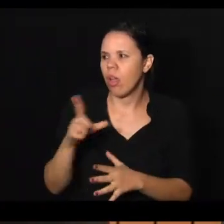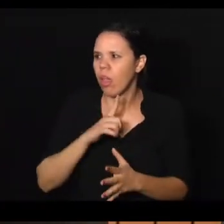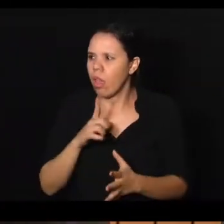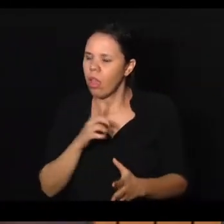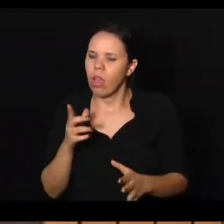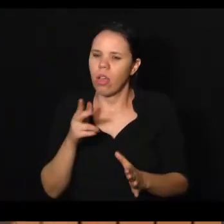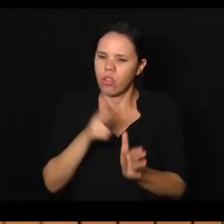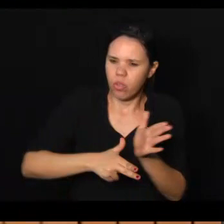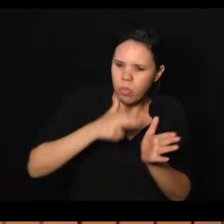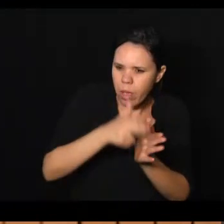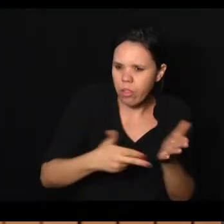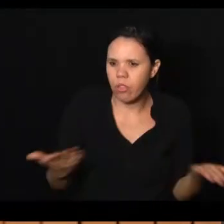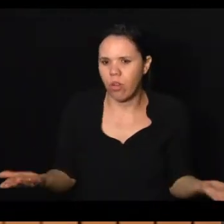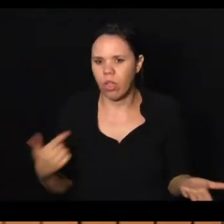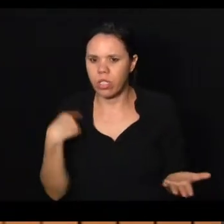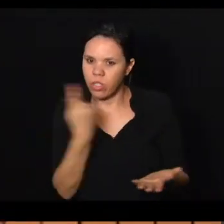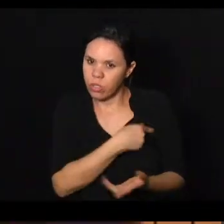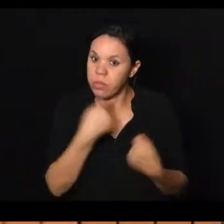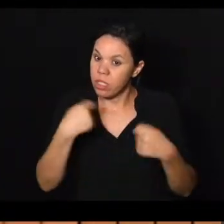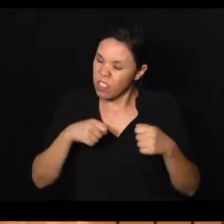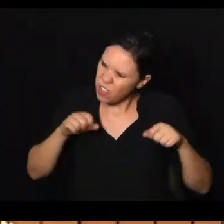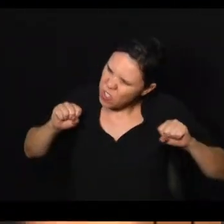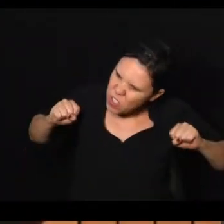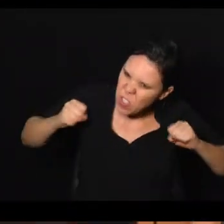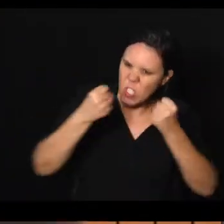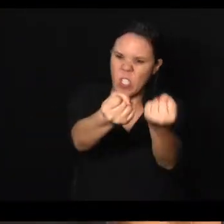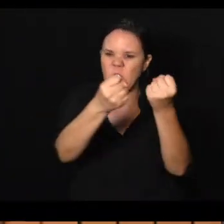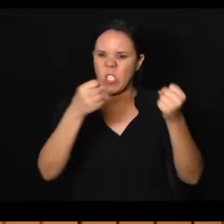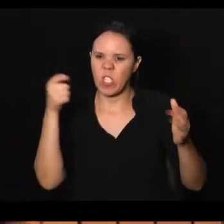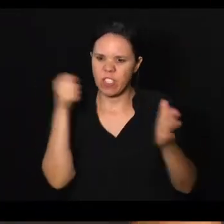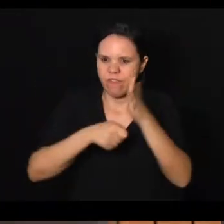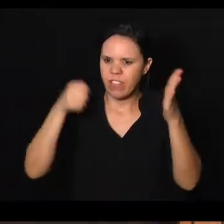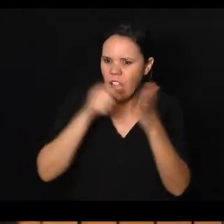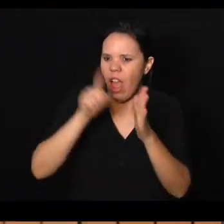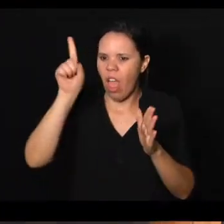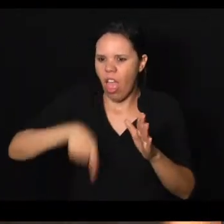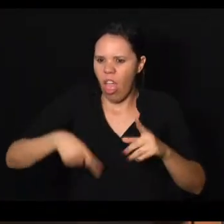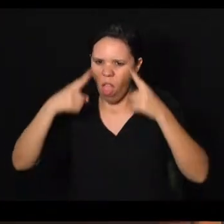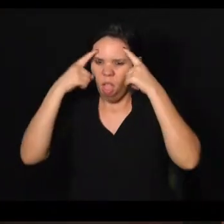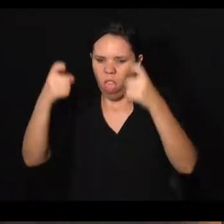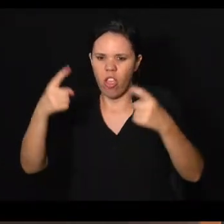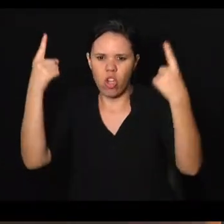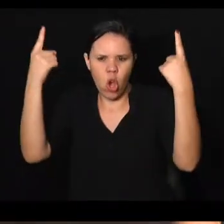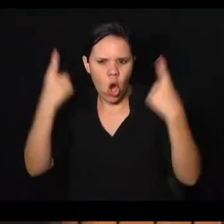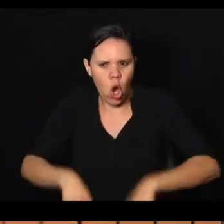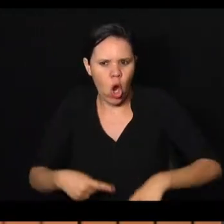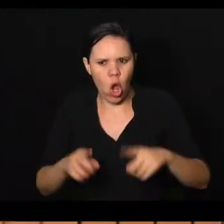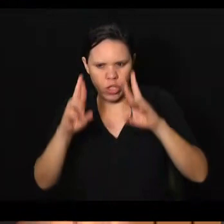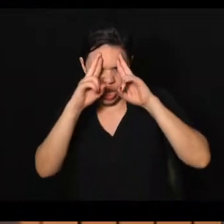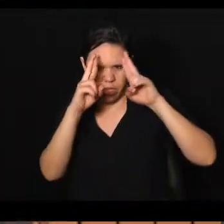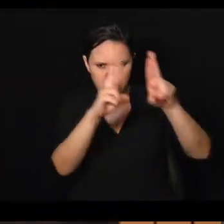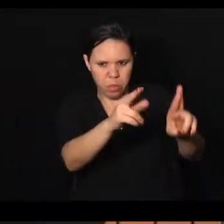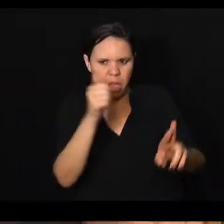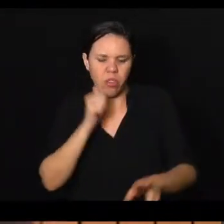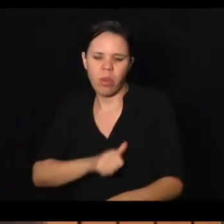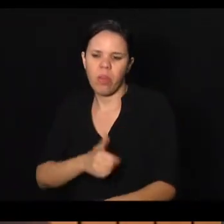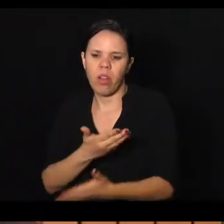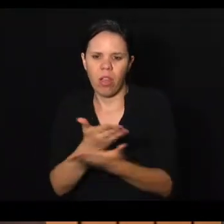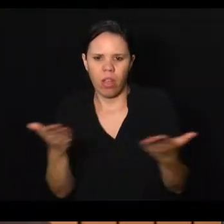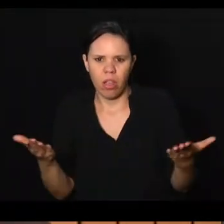no metrô. E a gente tem que fazer esse enfrentamento. E isso também é violência contra a dignidade da mulher, é